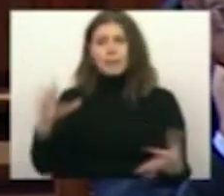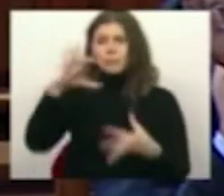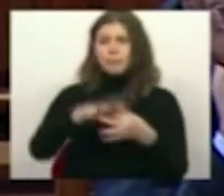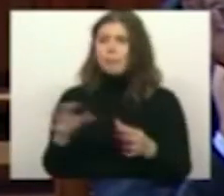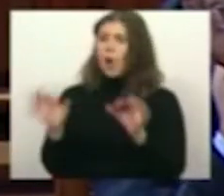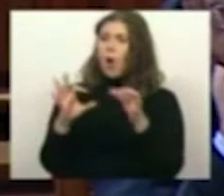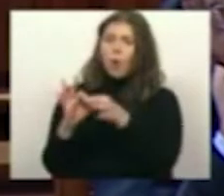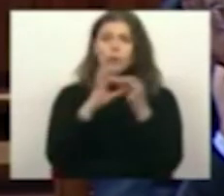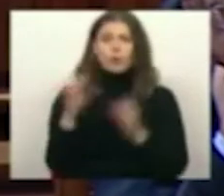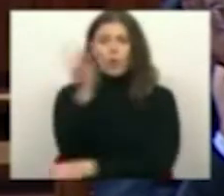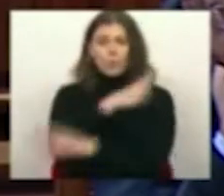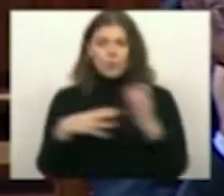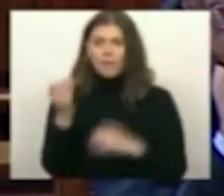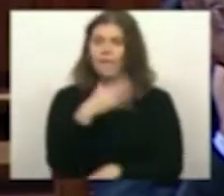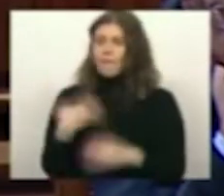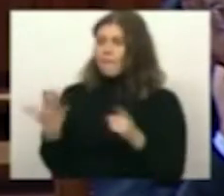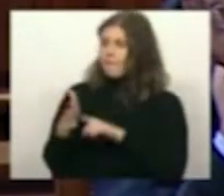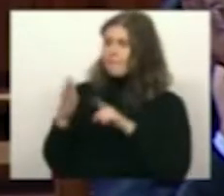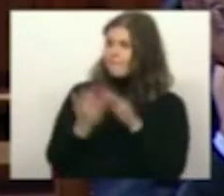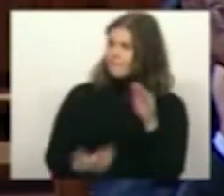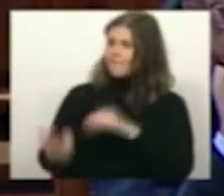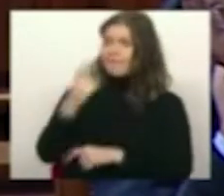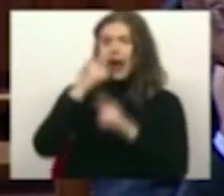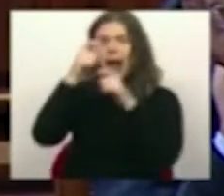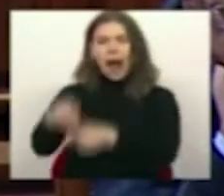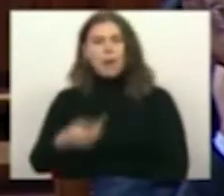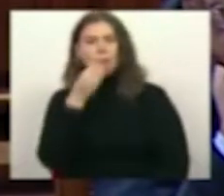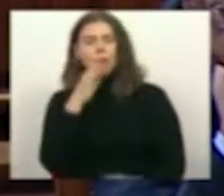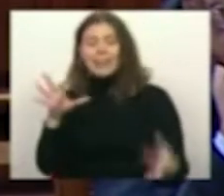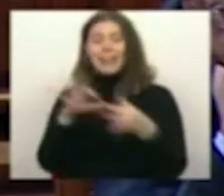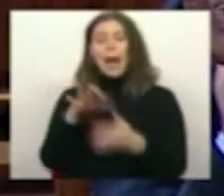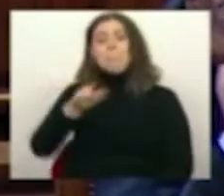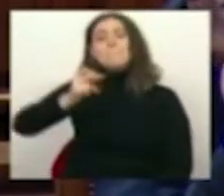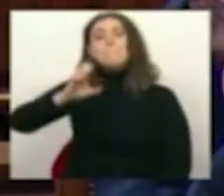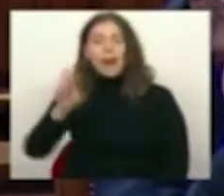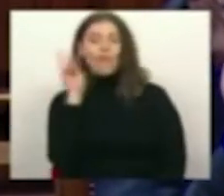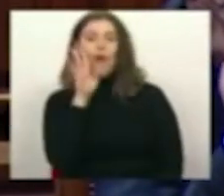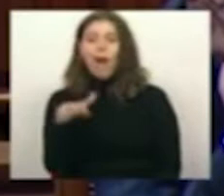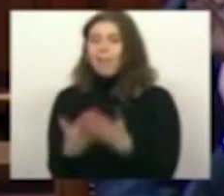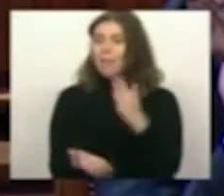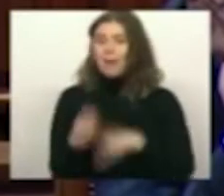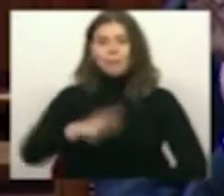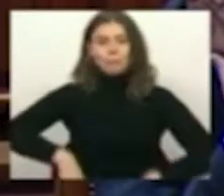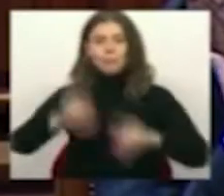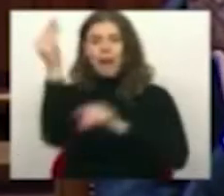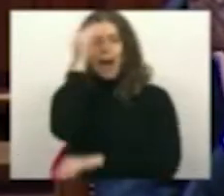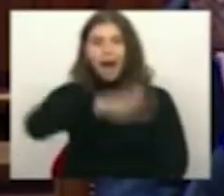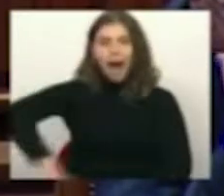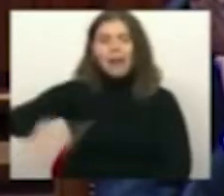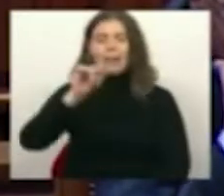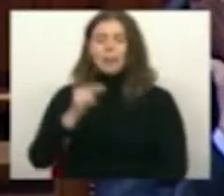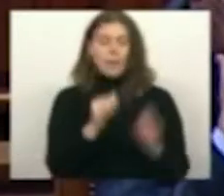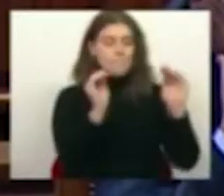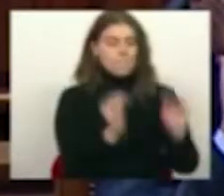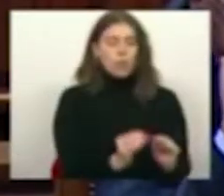Europeia, incrementando as medidas agroalimentares no quadro da PAC, valorizando mais o desenvolvimento rural e